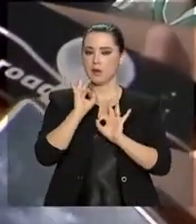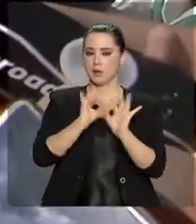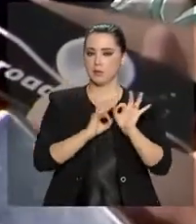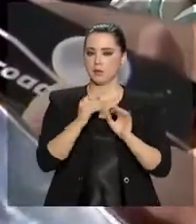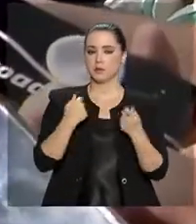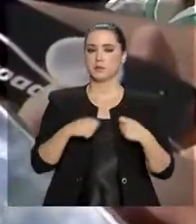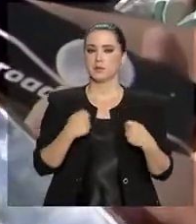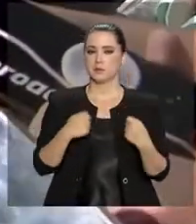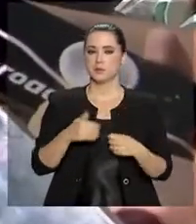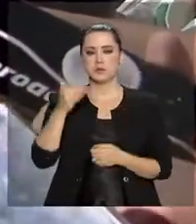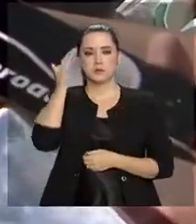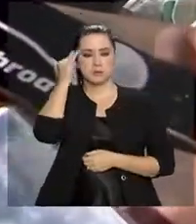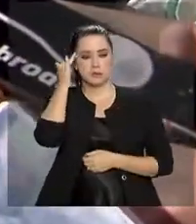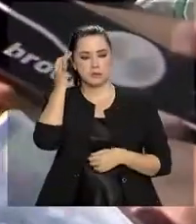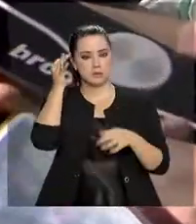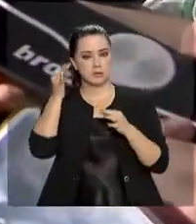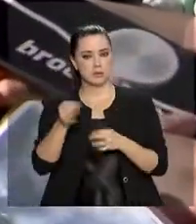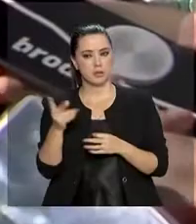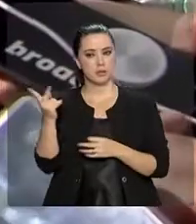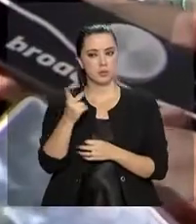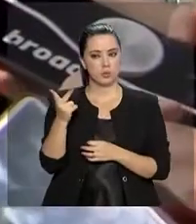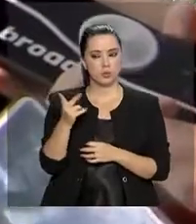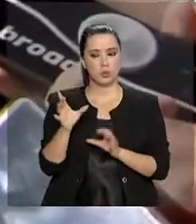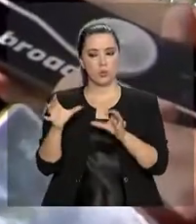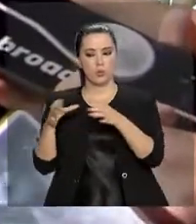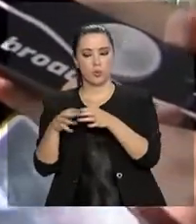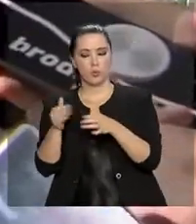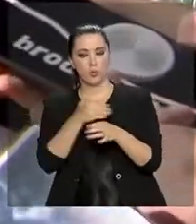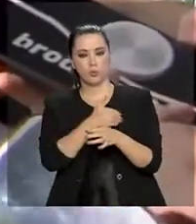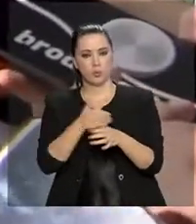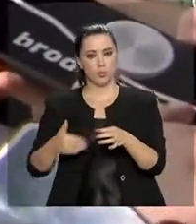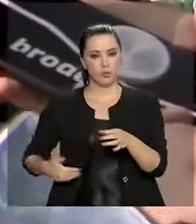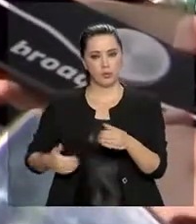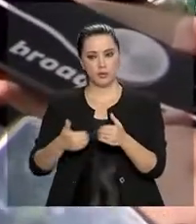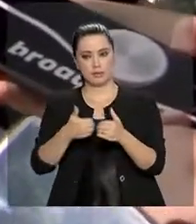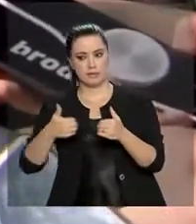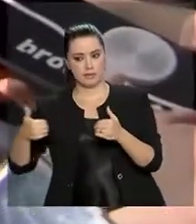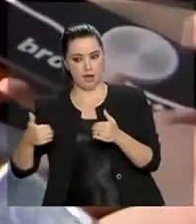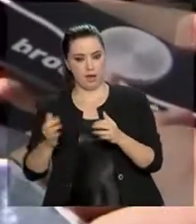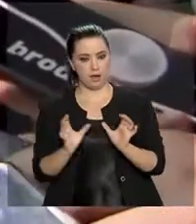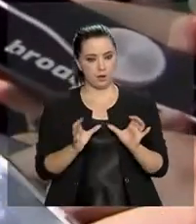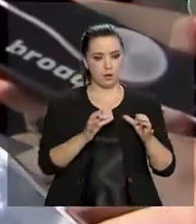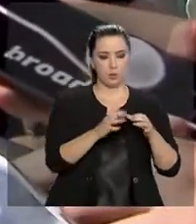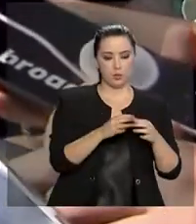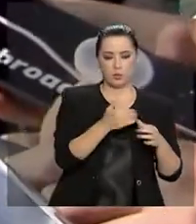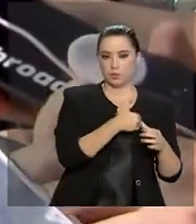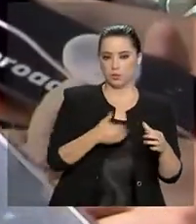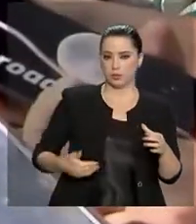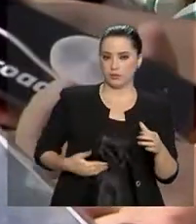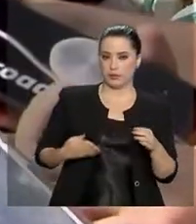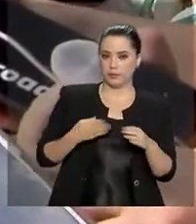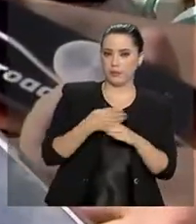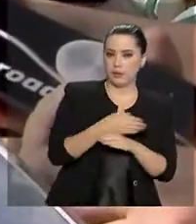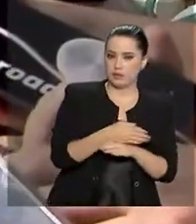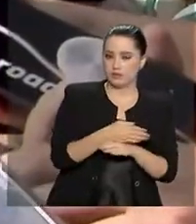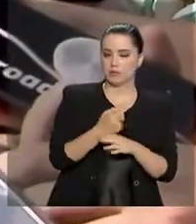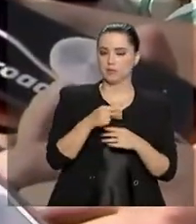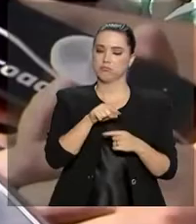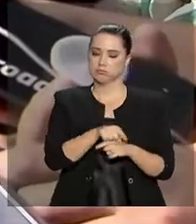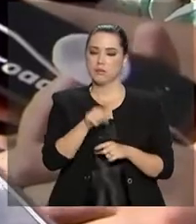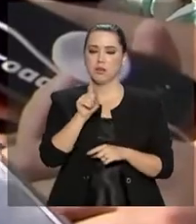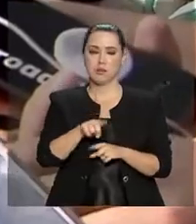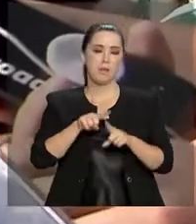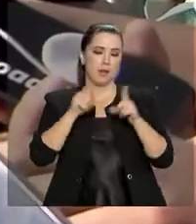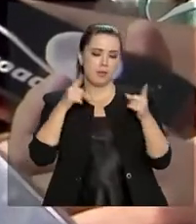Preciso ter muito entendimento entre as duas equipes, a do governo que está saindo e do governo que está entrando, mas eu acho que vai correr tudo muito bem,